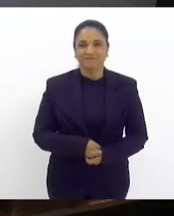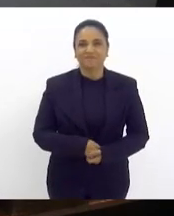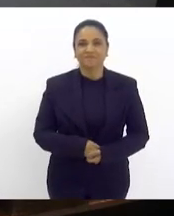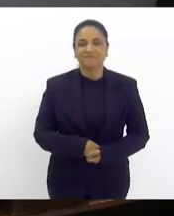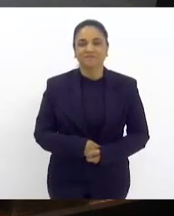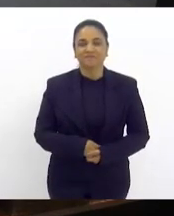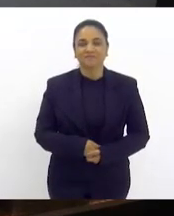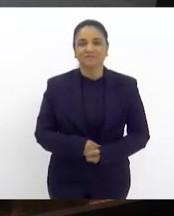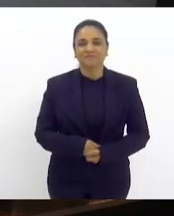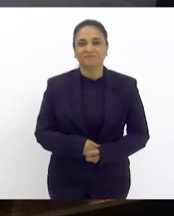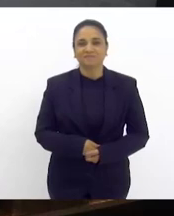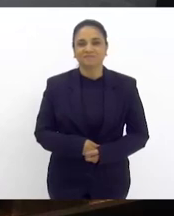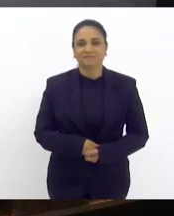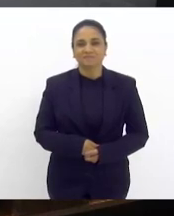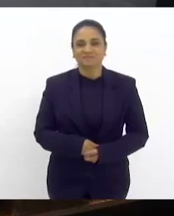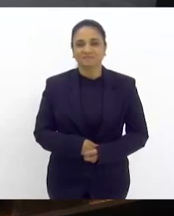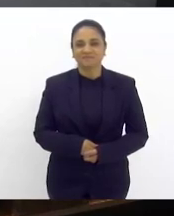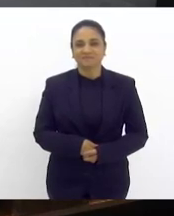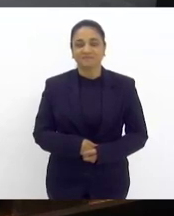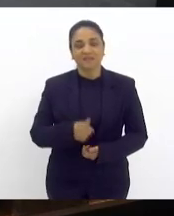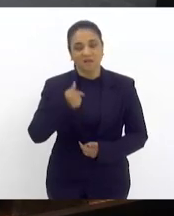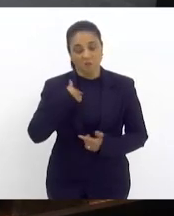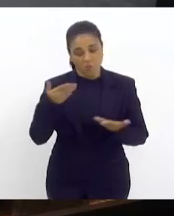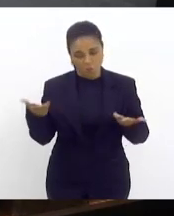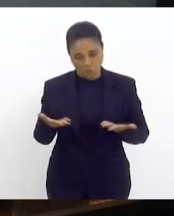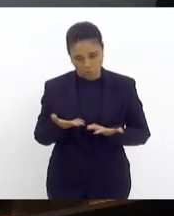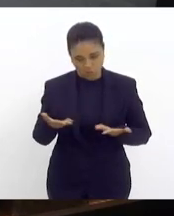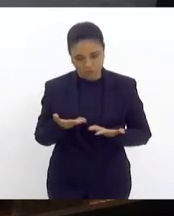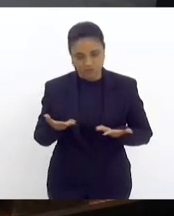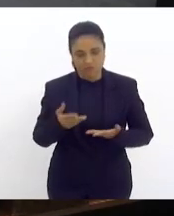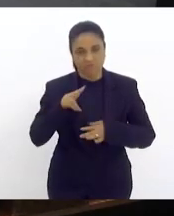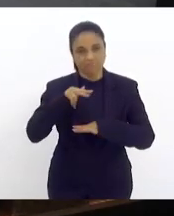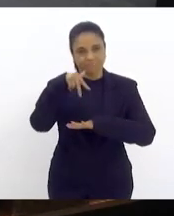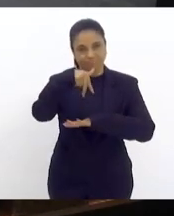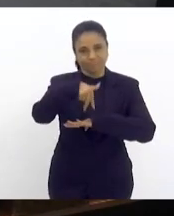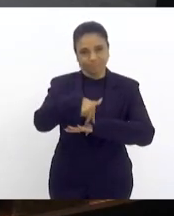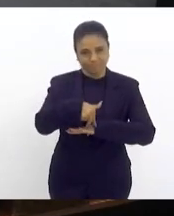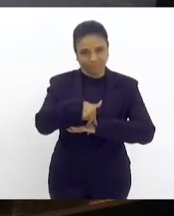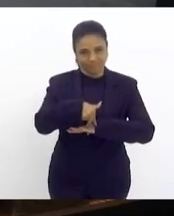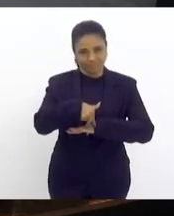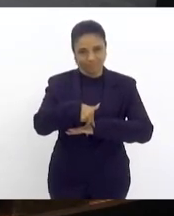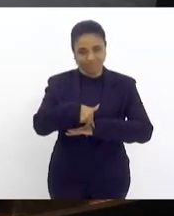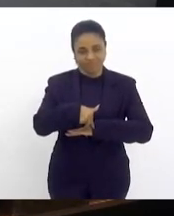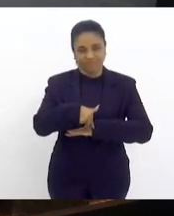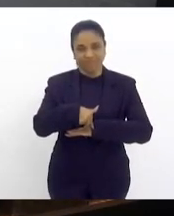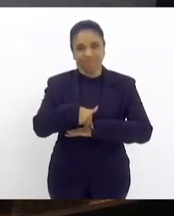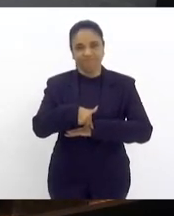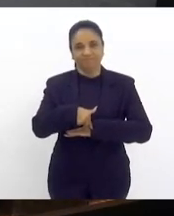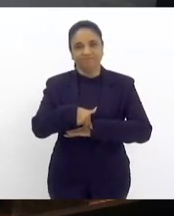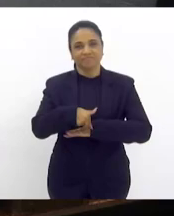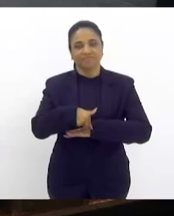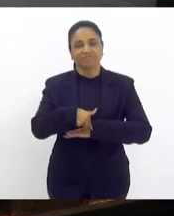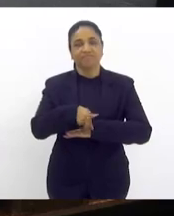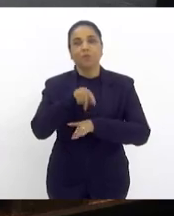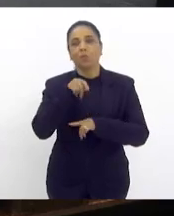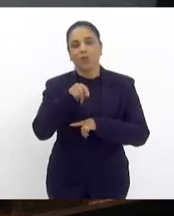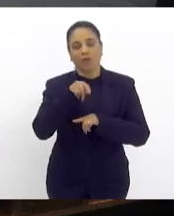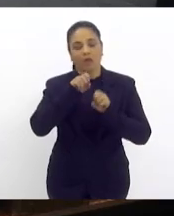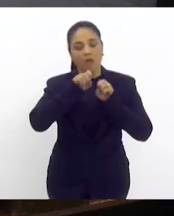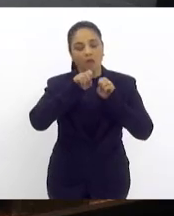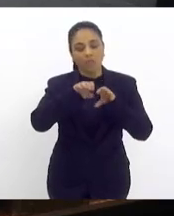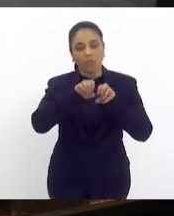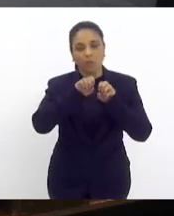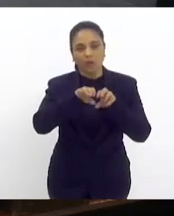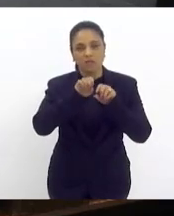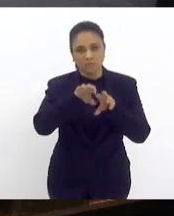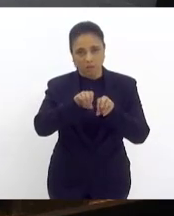os temas que me trazem hoje aqui essa Tribuna estão relacionados à Educação de São